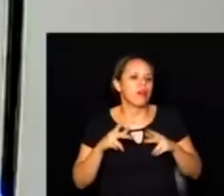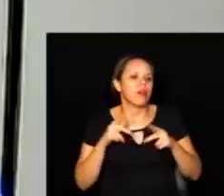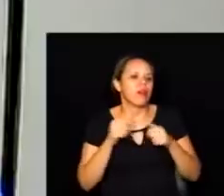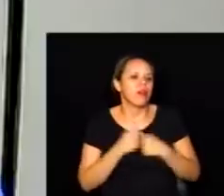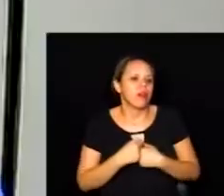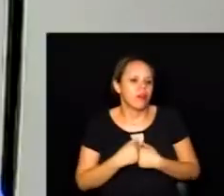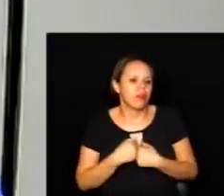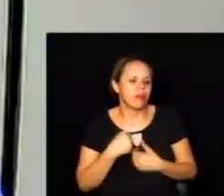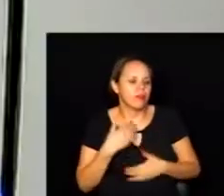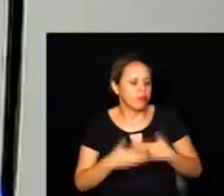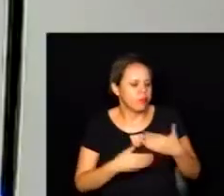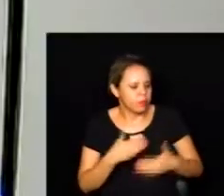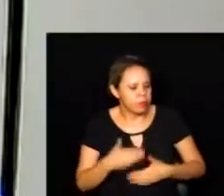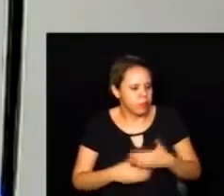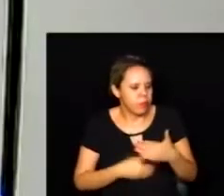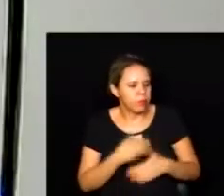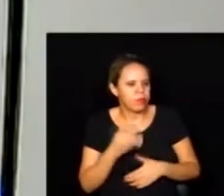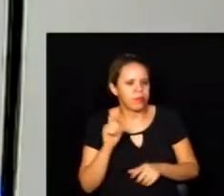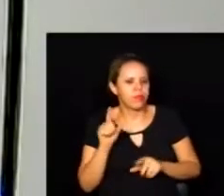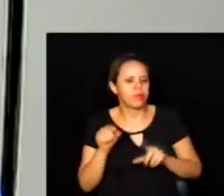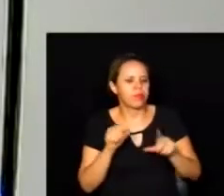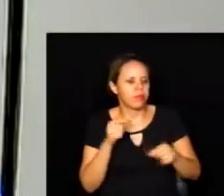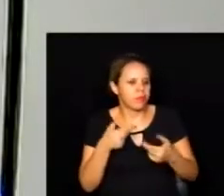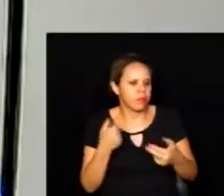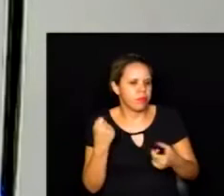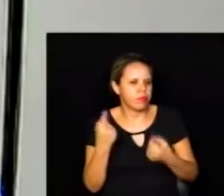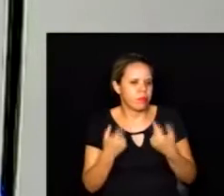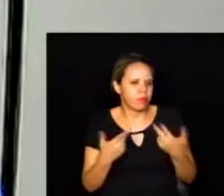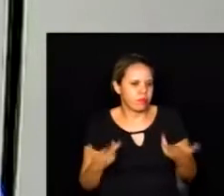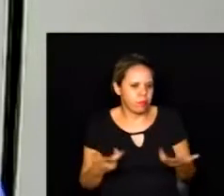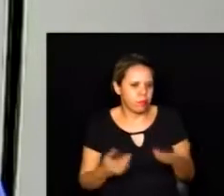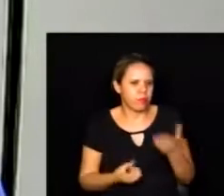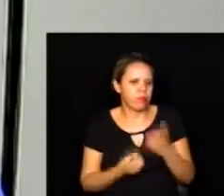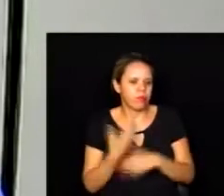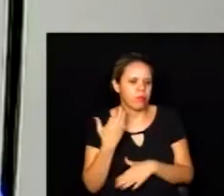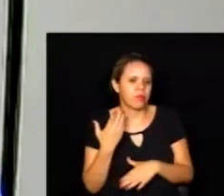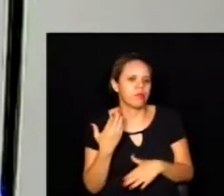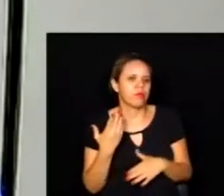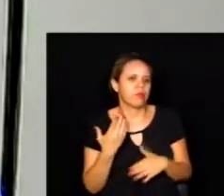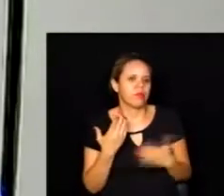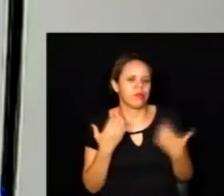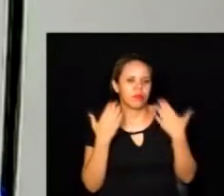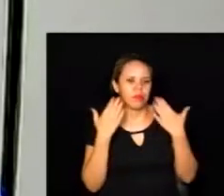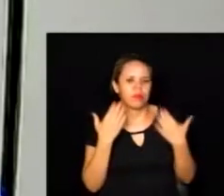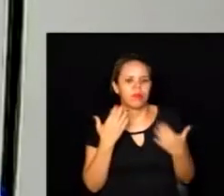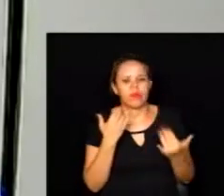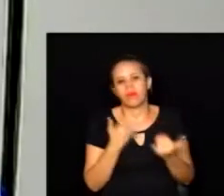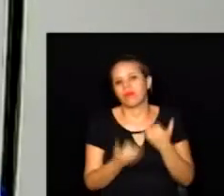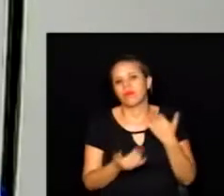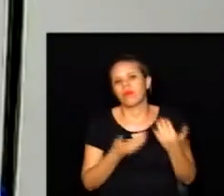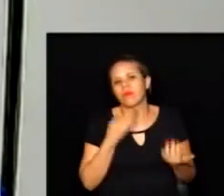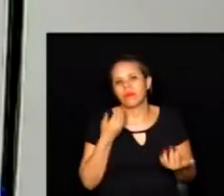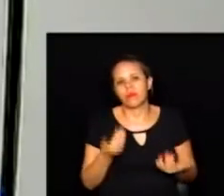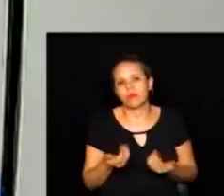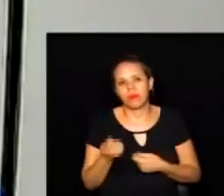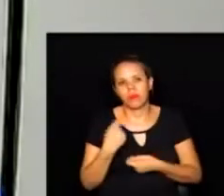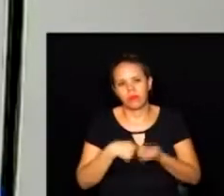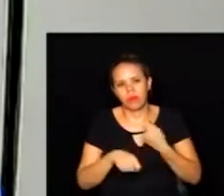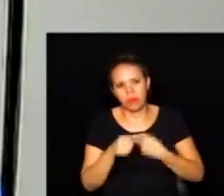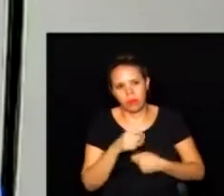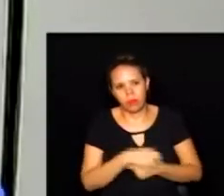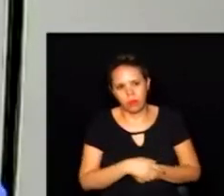Um processo de excepcionalidade, ele cria uma aparente facilidade